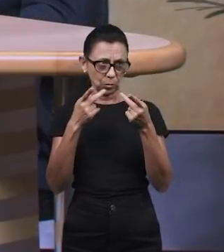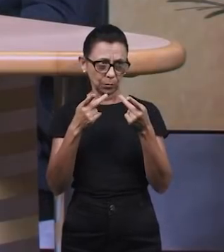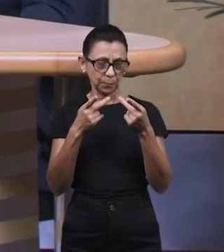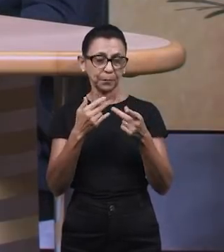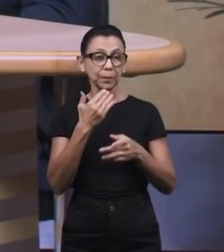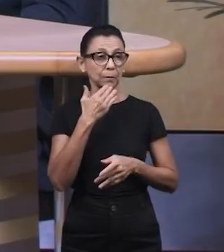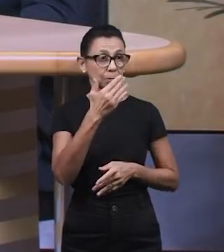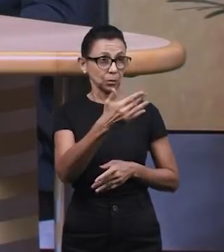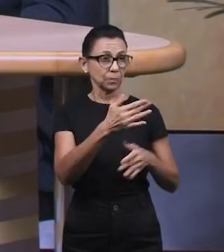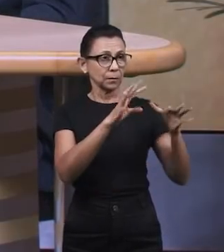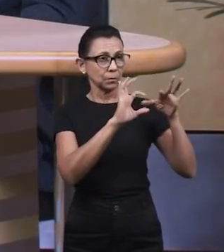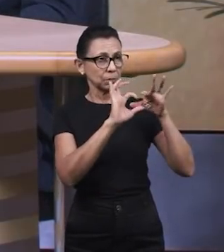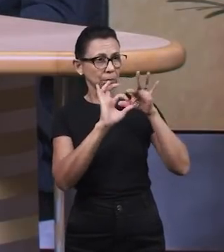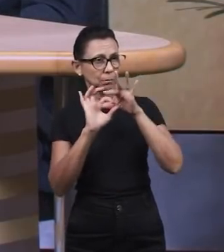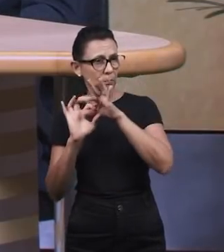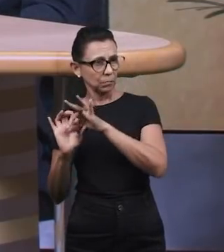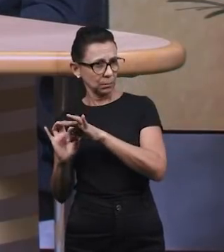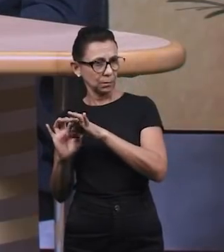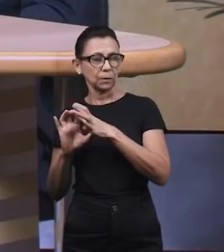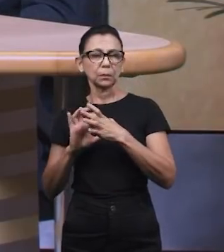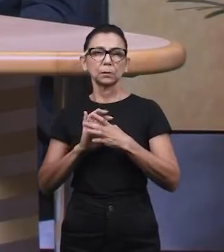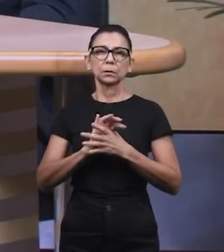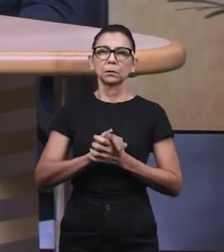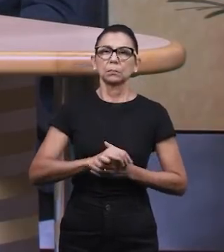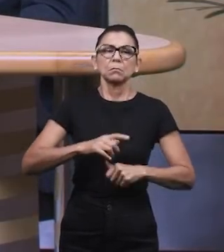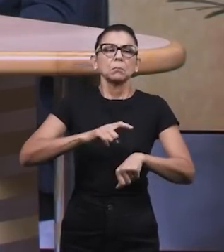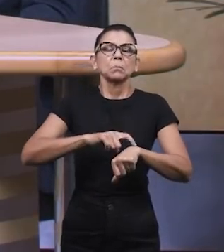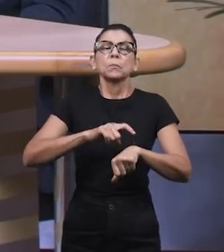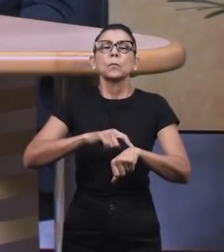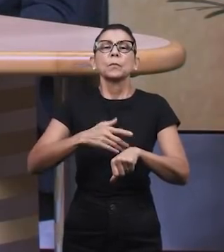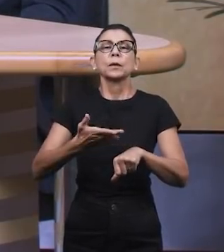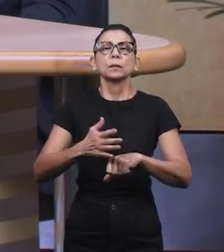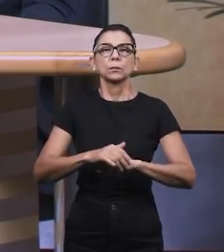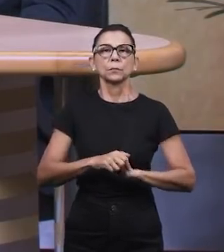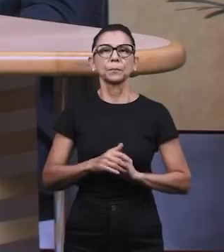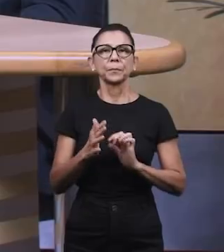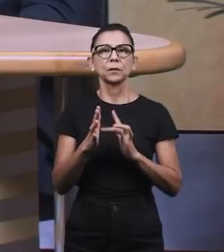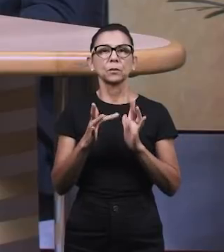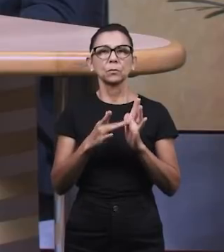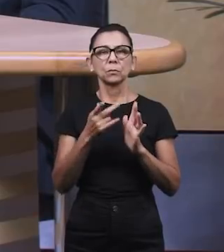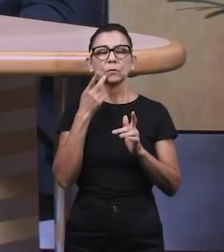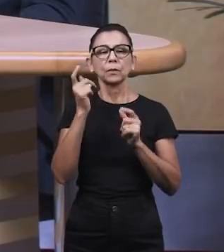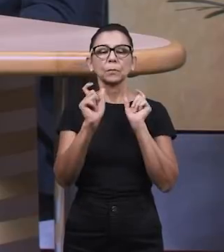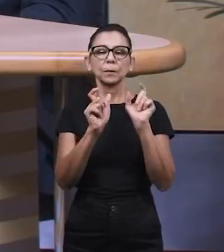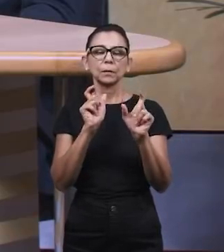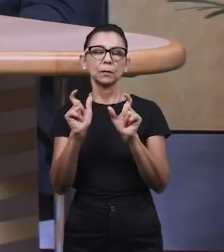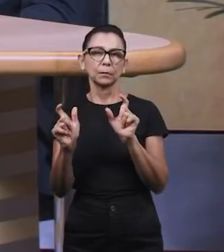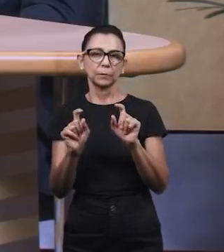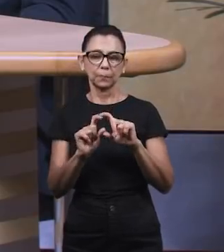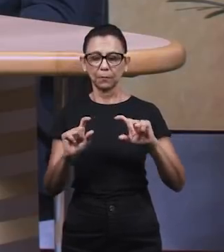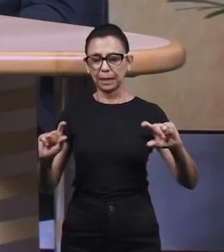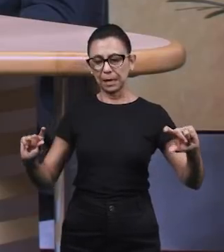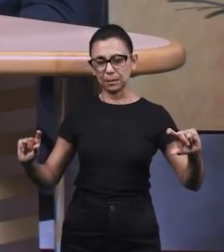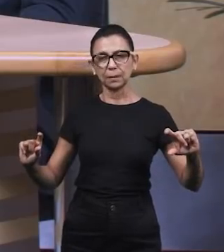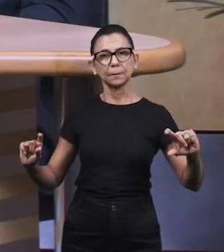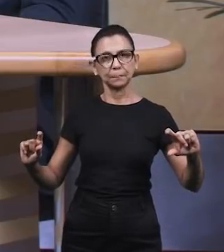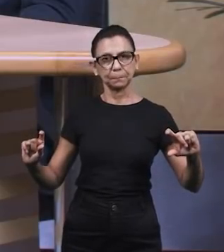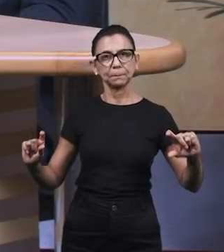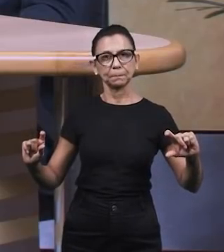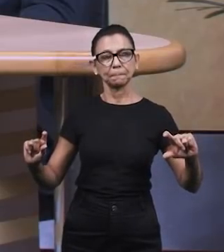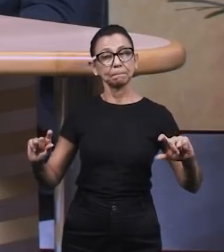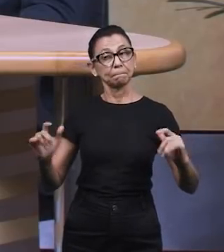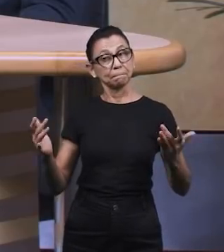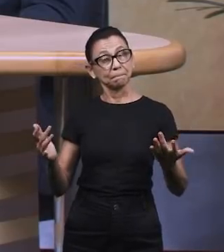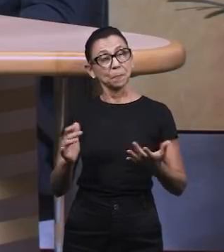uma contextualização para os irmãos entenderem em que momento foi que o Senhor Jesus trouxe essas palavras, mas de cara a gente pode ter